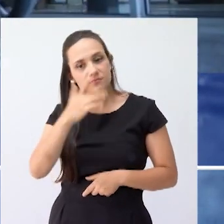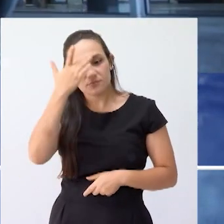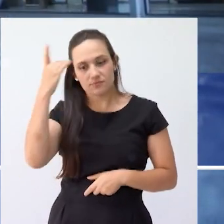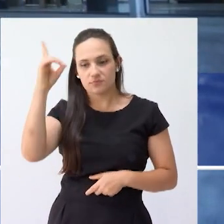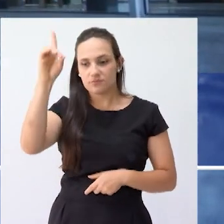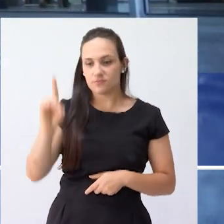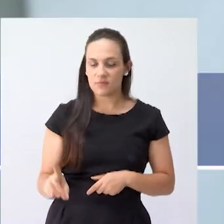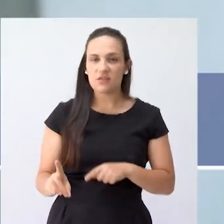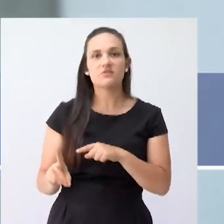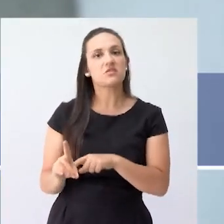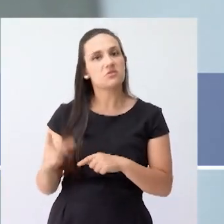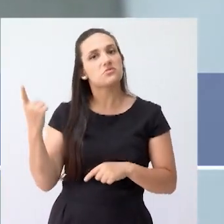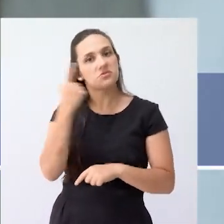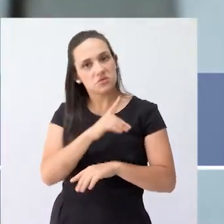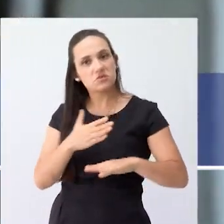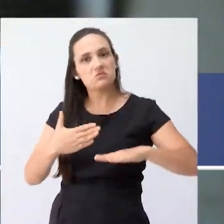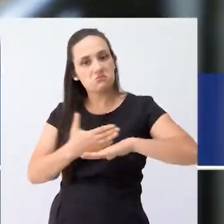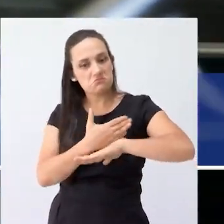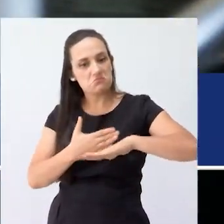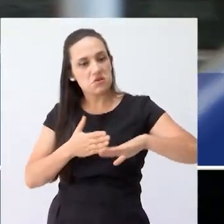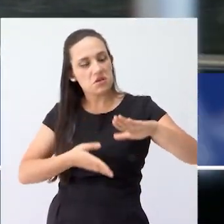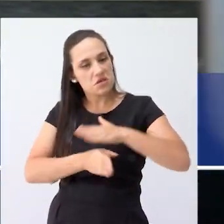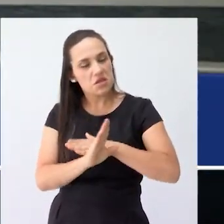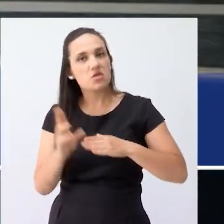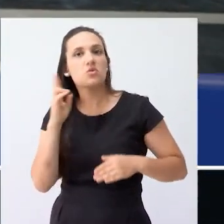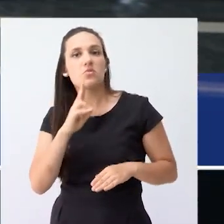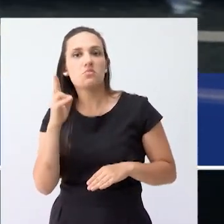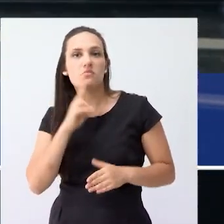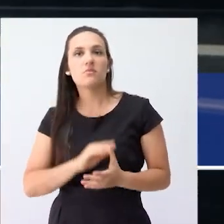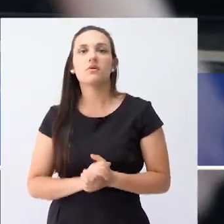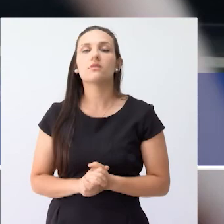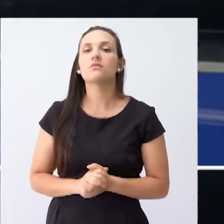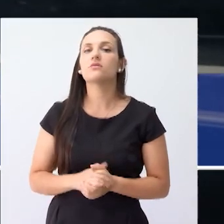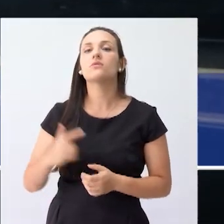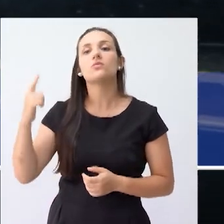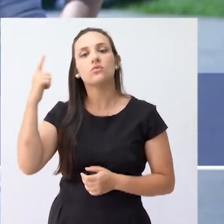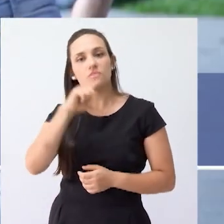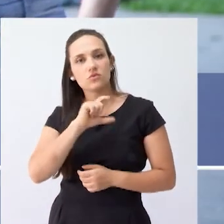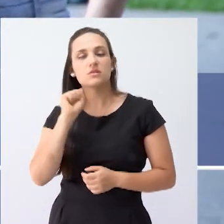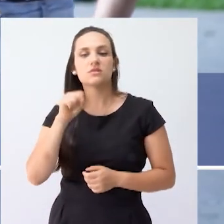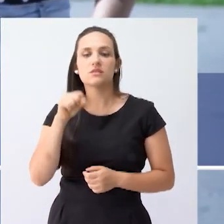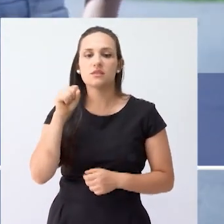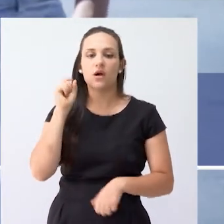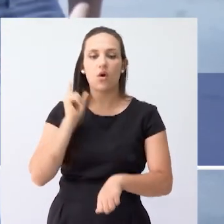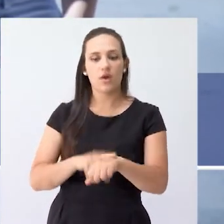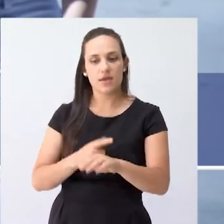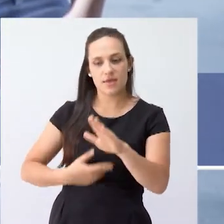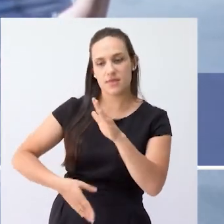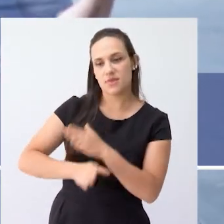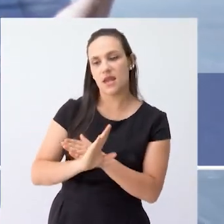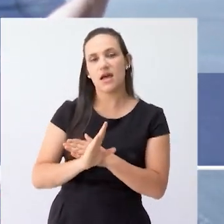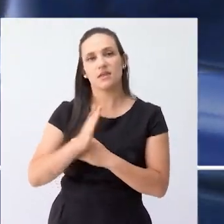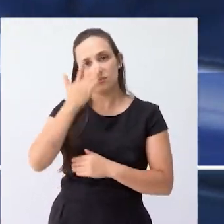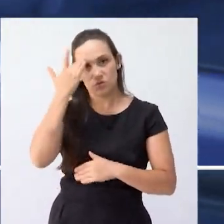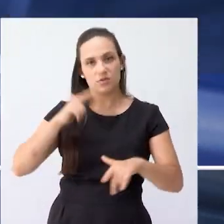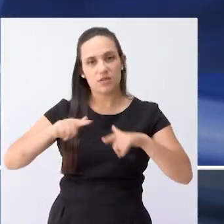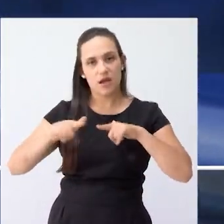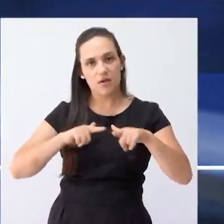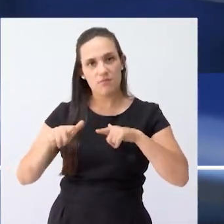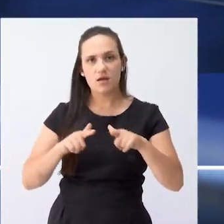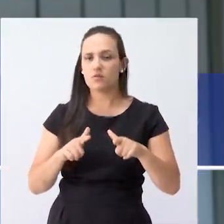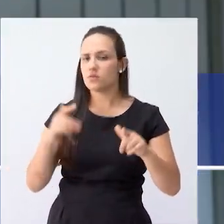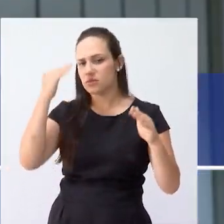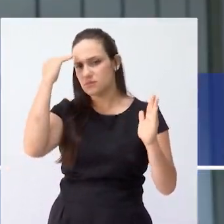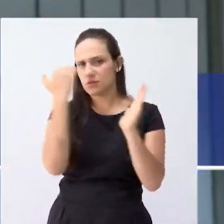pessoas de necessidade especial, fizemos um acesso aqui aos funcionários bem moderno, na